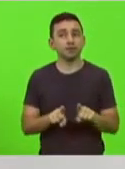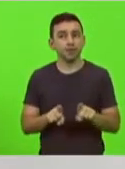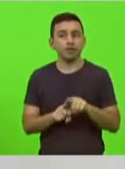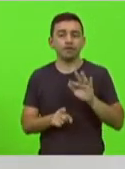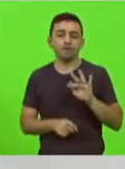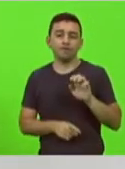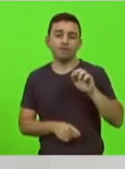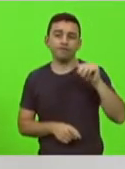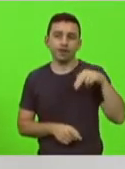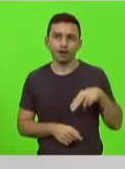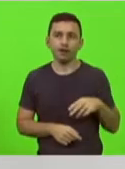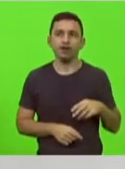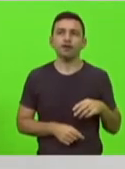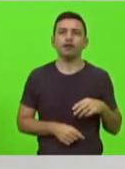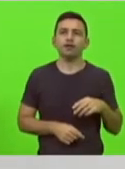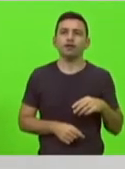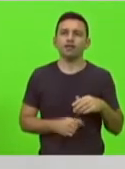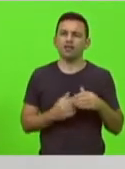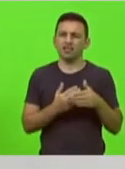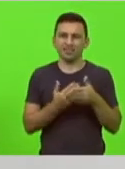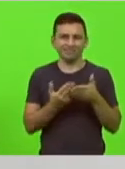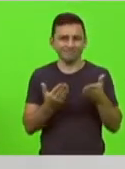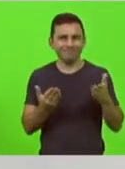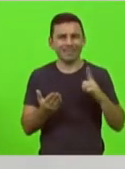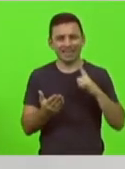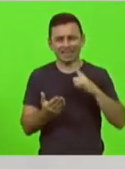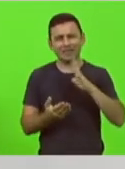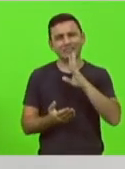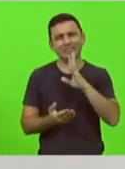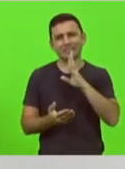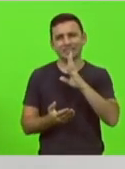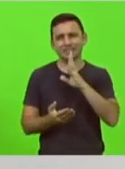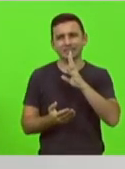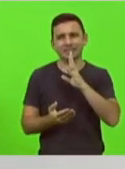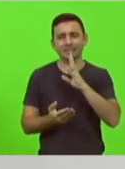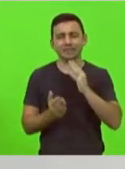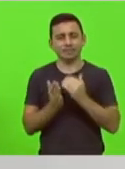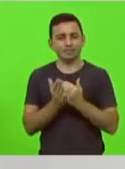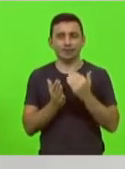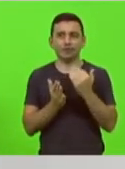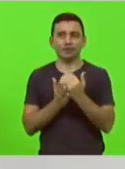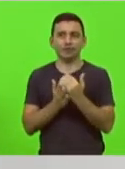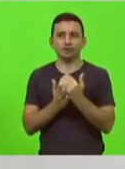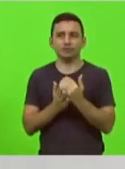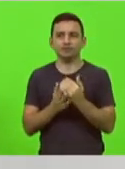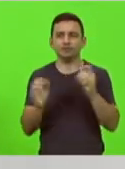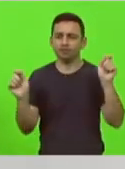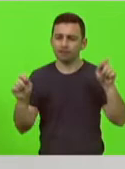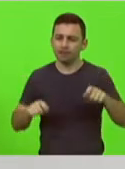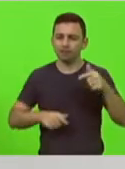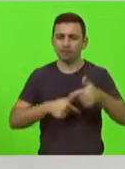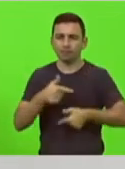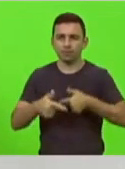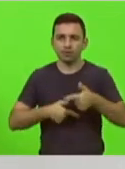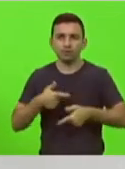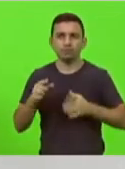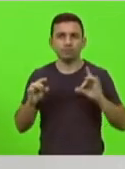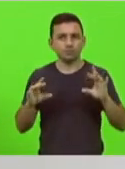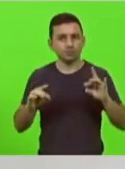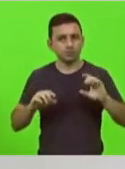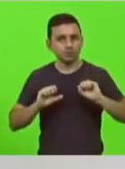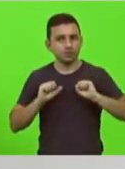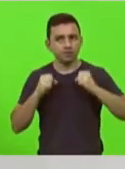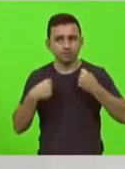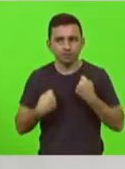FECAM, e, portanto, tem um grande conhecimento e, eu não tenho dúvida, fará um grande trabalho na defesa do